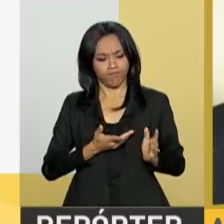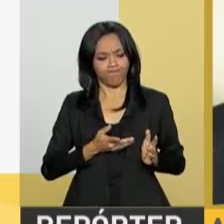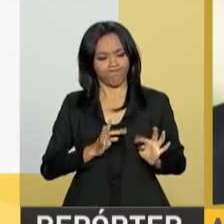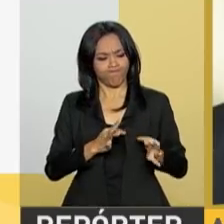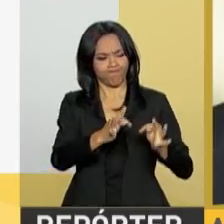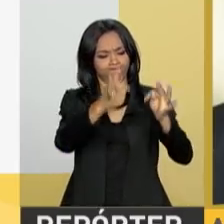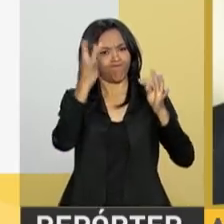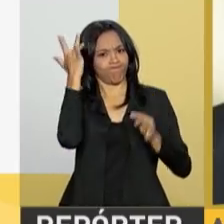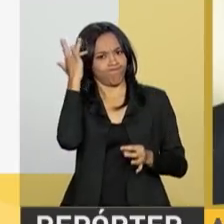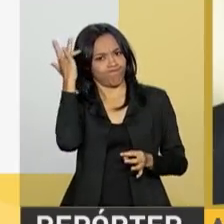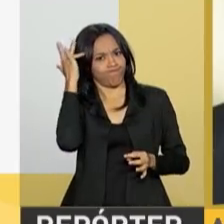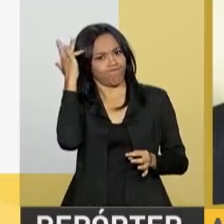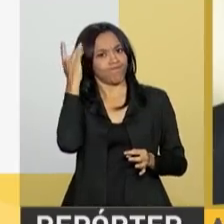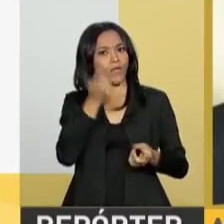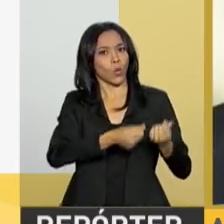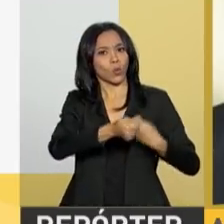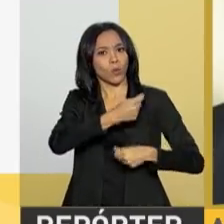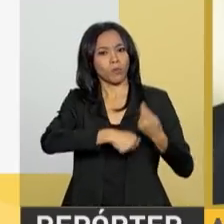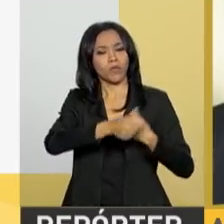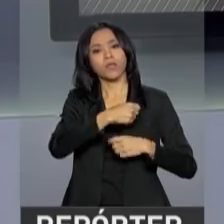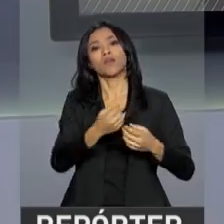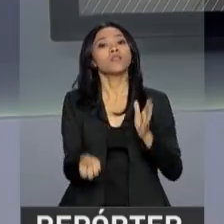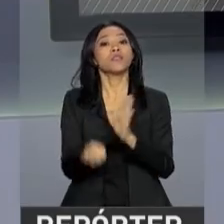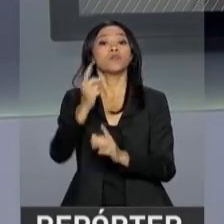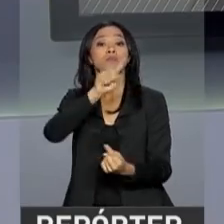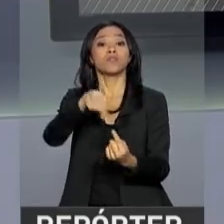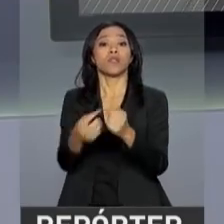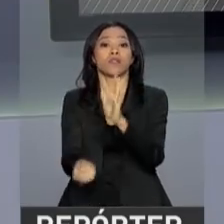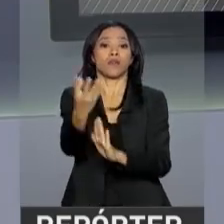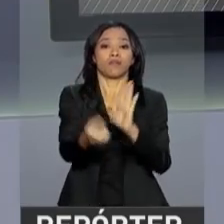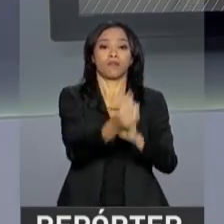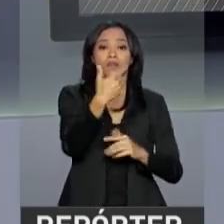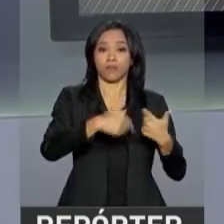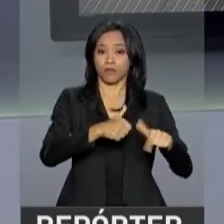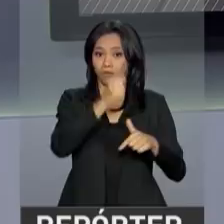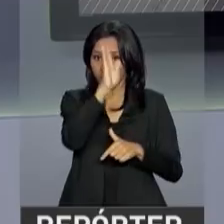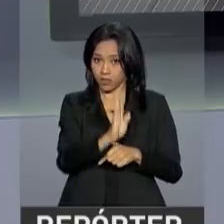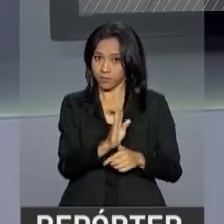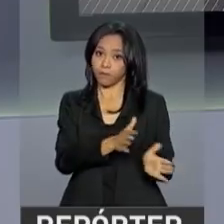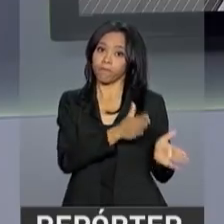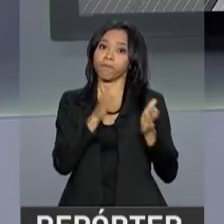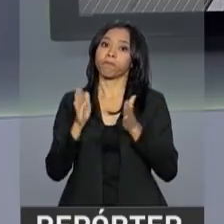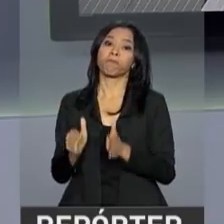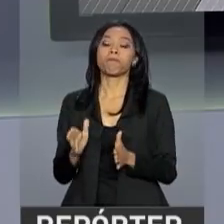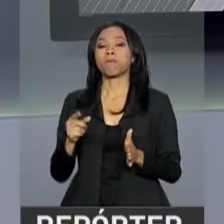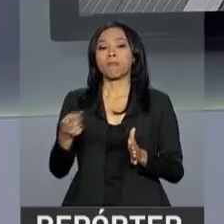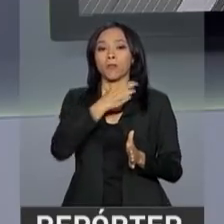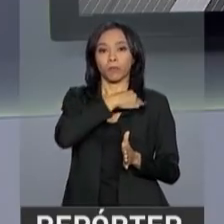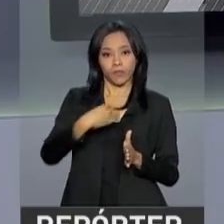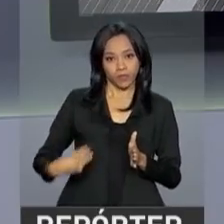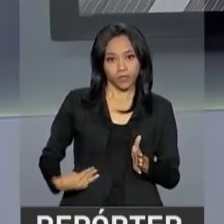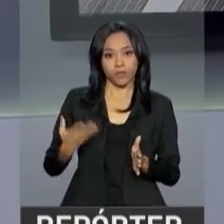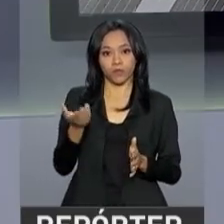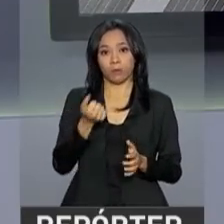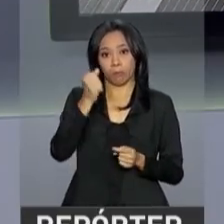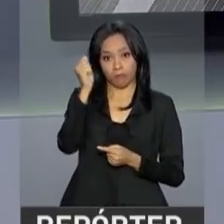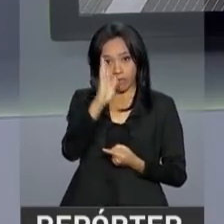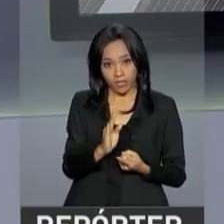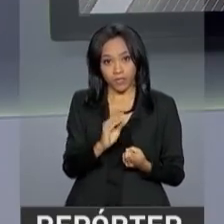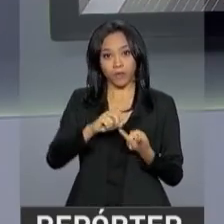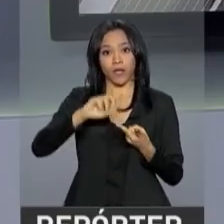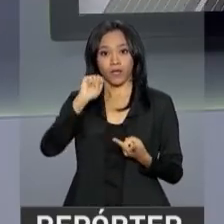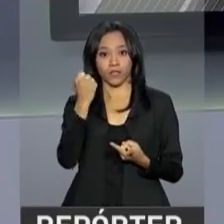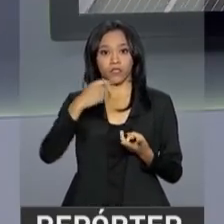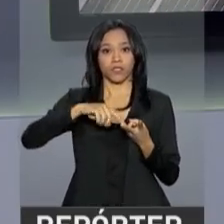mais efetivo e gerar empregos no brasil ainda de acordo com o ministro das relações exteriores brasil argentina